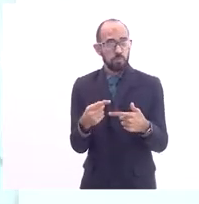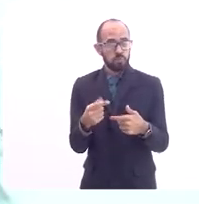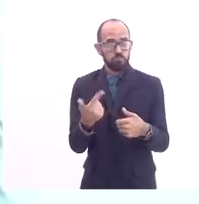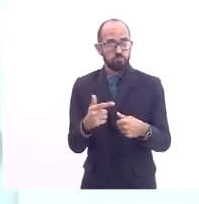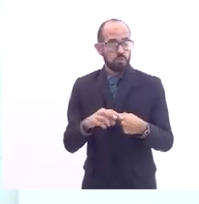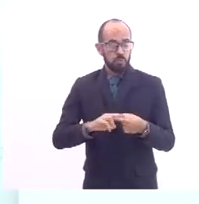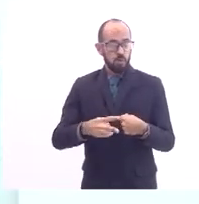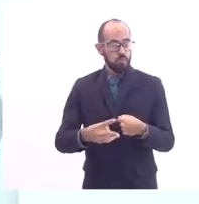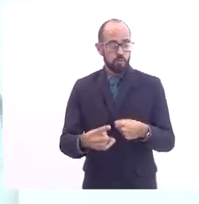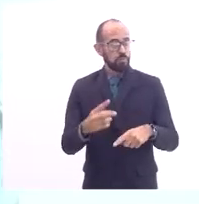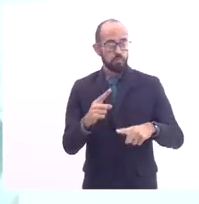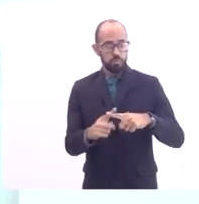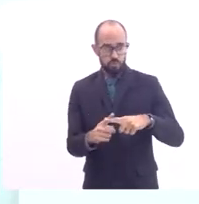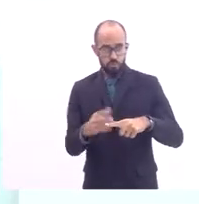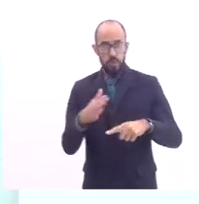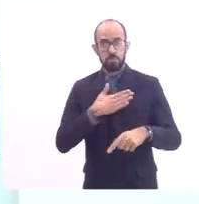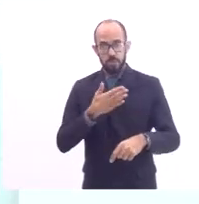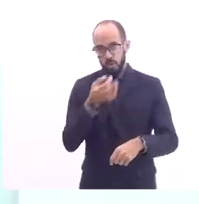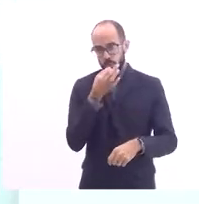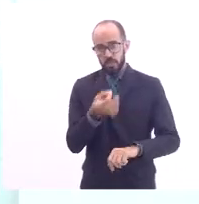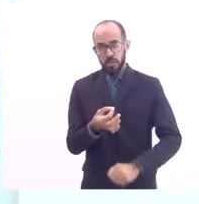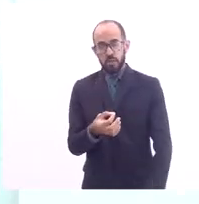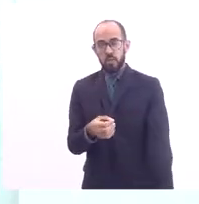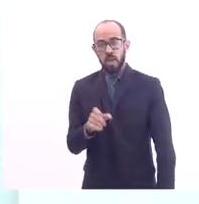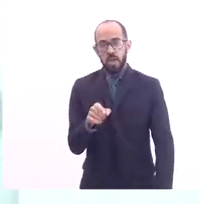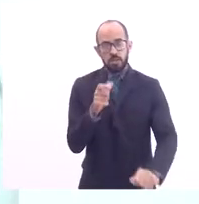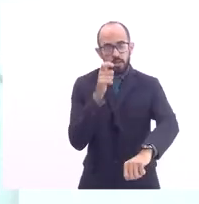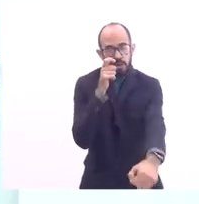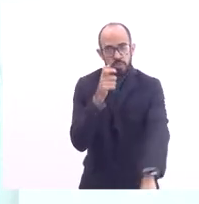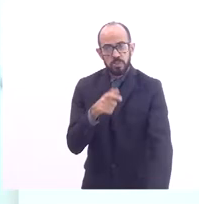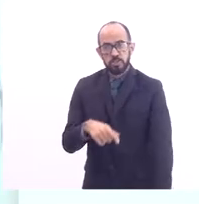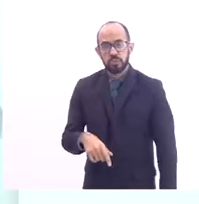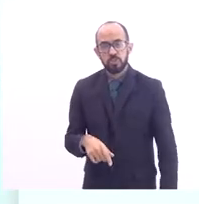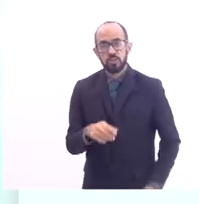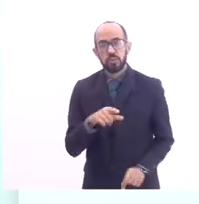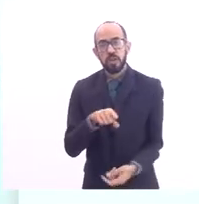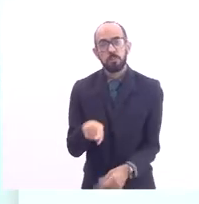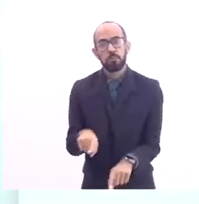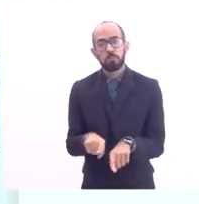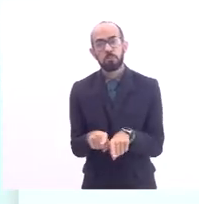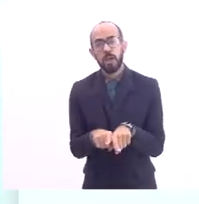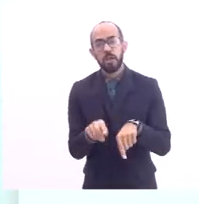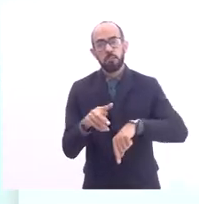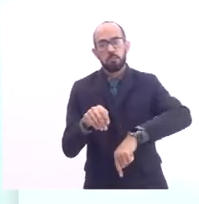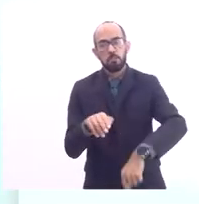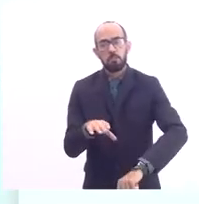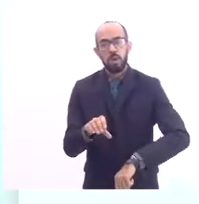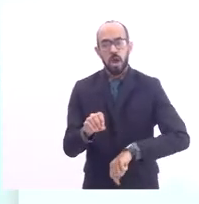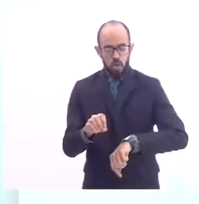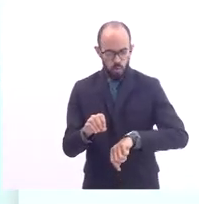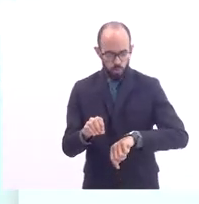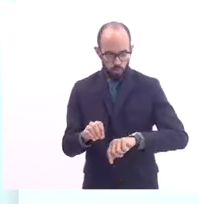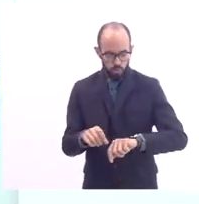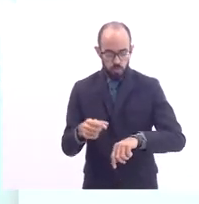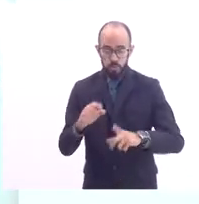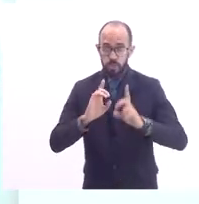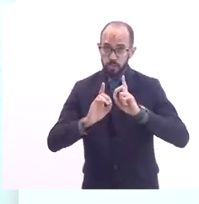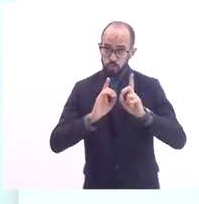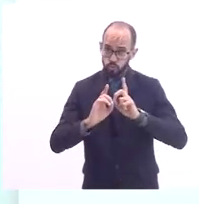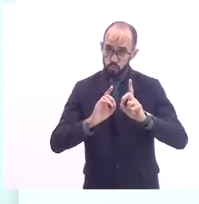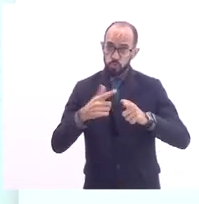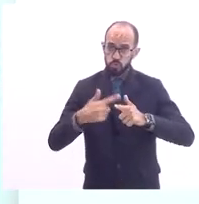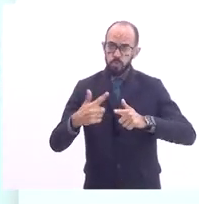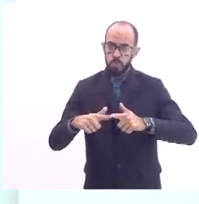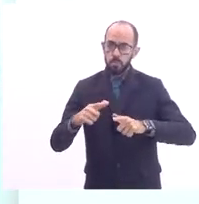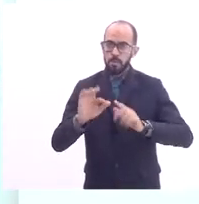é a minha opinião, é a minha consideração. Acho muito interessante, Paulo, esse tema está no âmbito federal, sendo discutido aqui, aliado com a questão